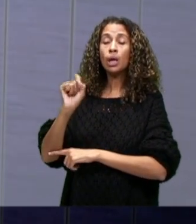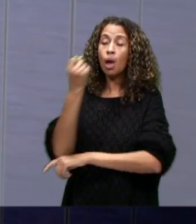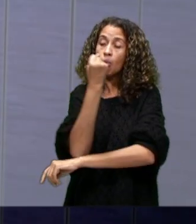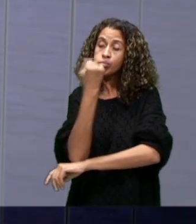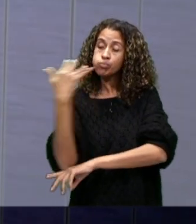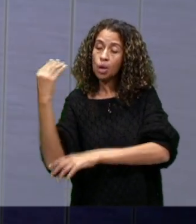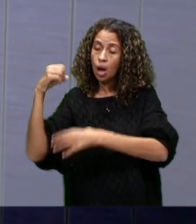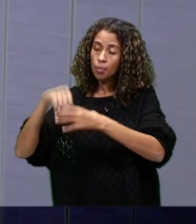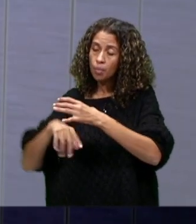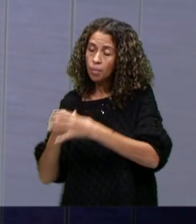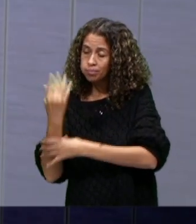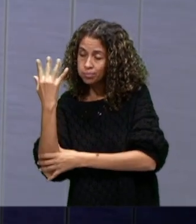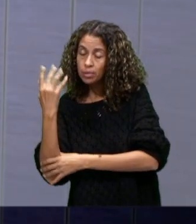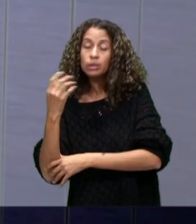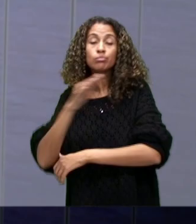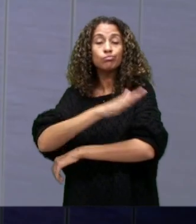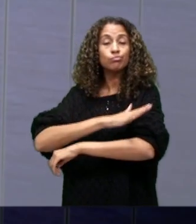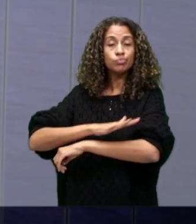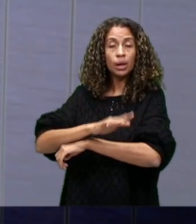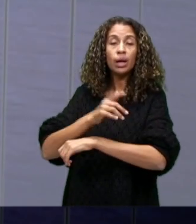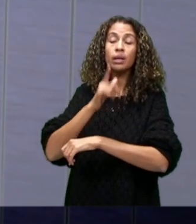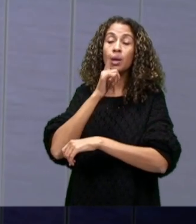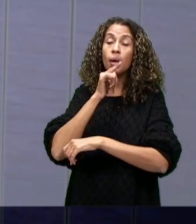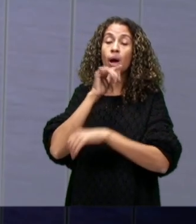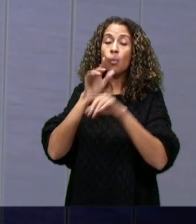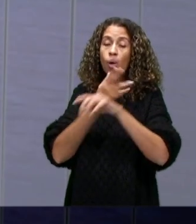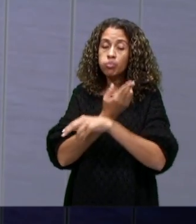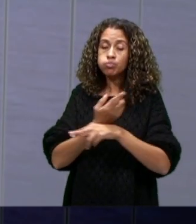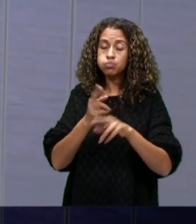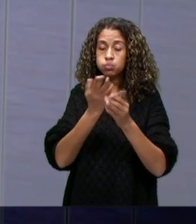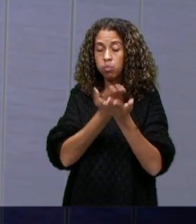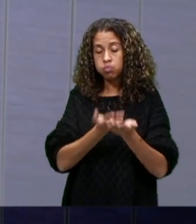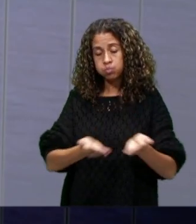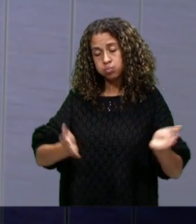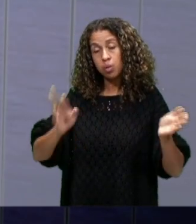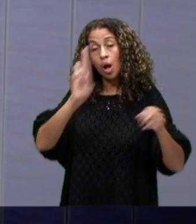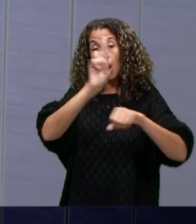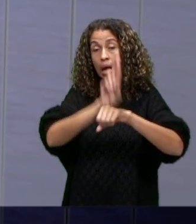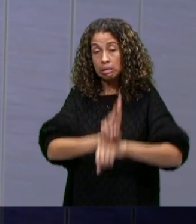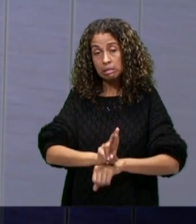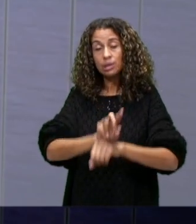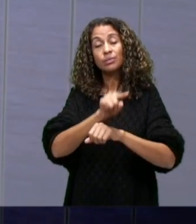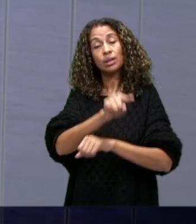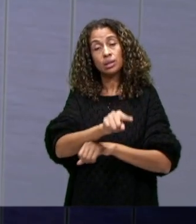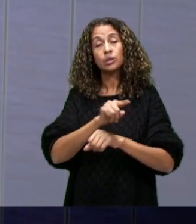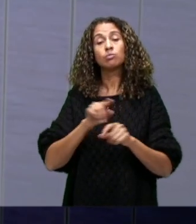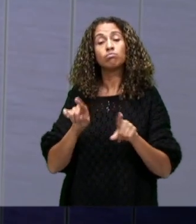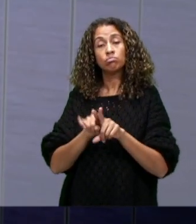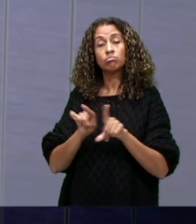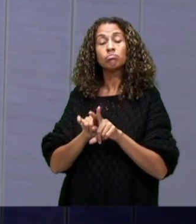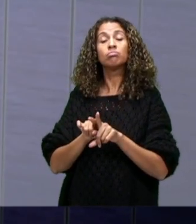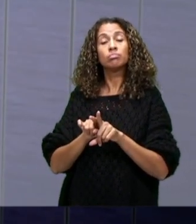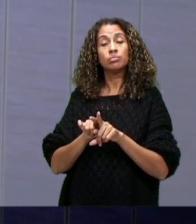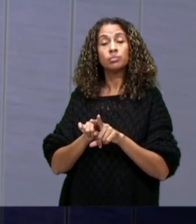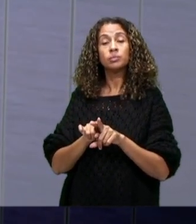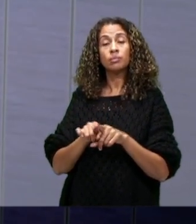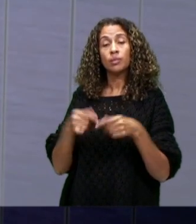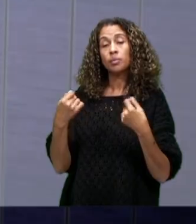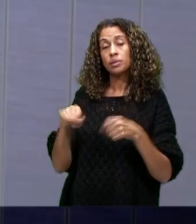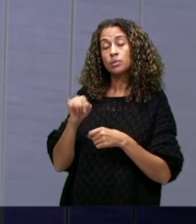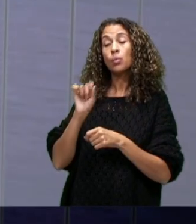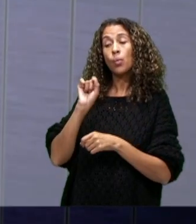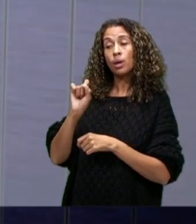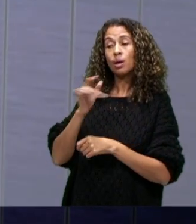inundáveis, fazer parques, né, lineares, a população se exercita, a gente tem uma melhora na